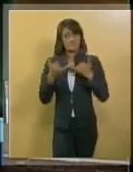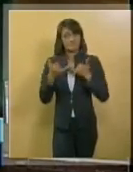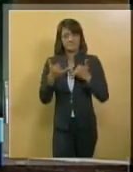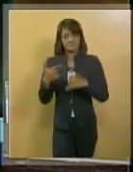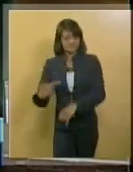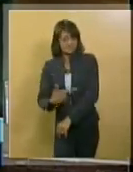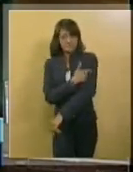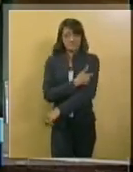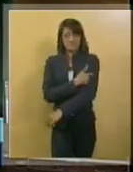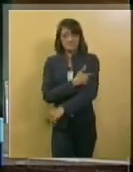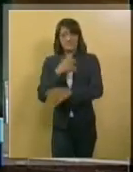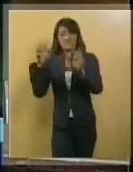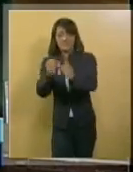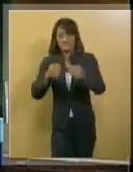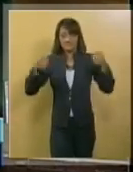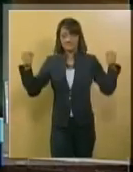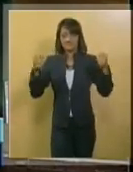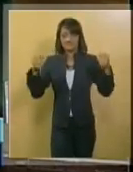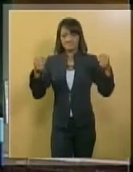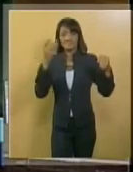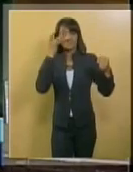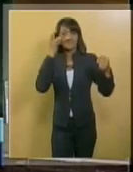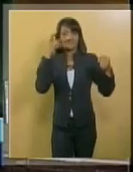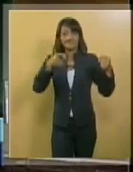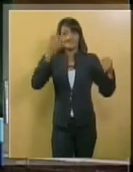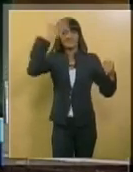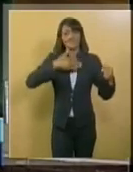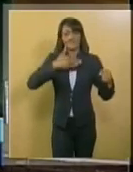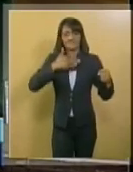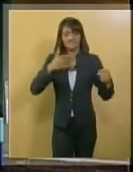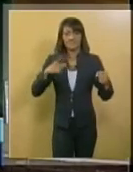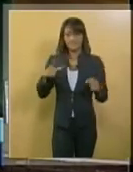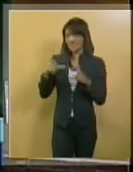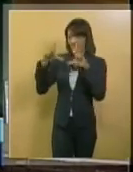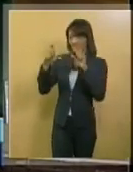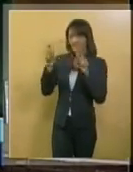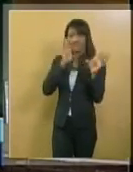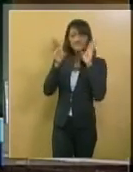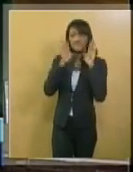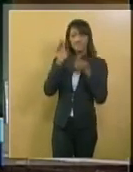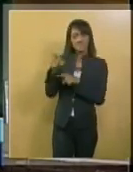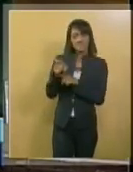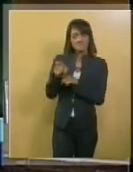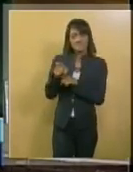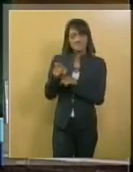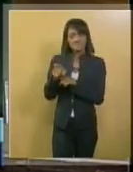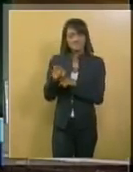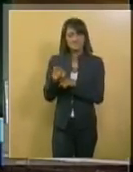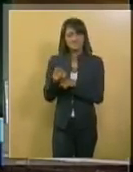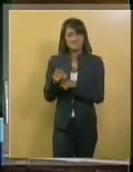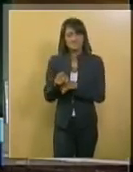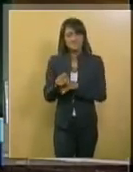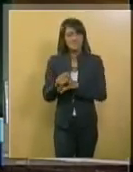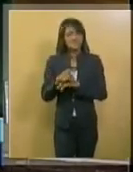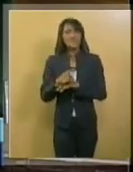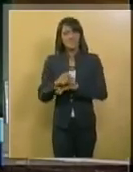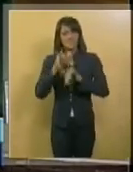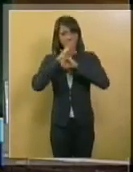botox, quando abri o armário, estava lá o botox. Eu tenho foto no meu Face. Então, eu não faço denúncias